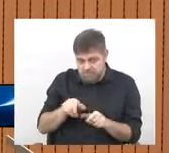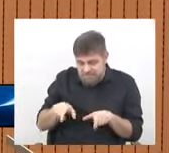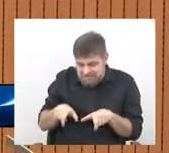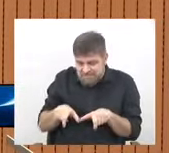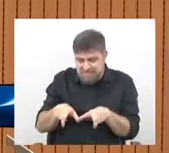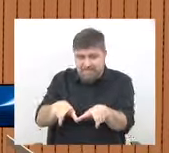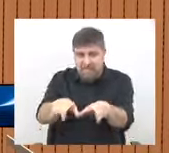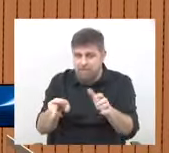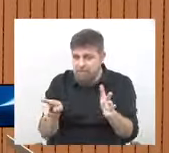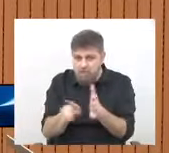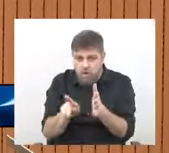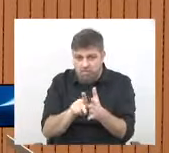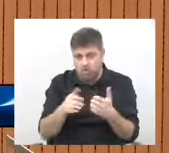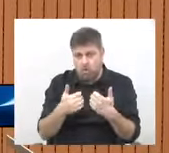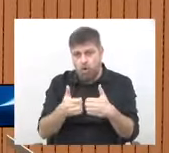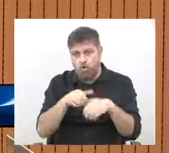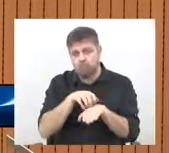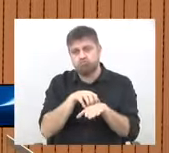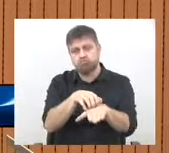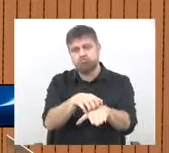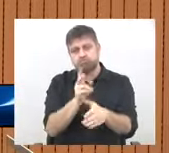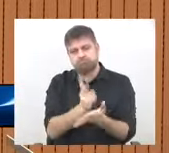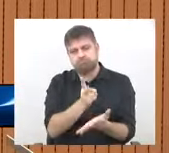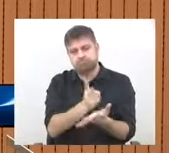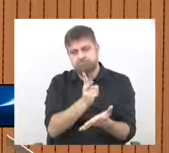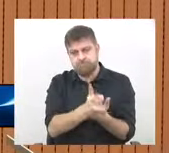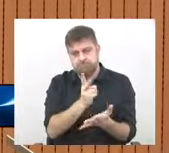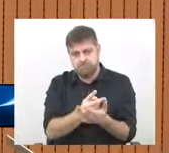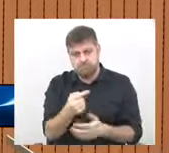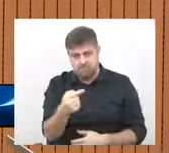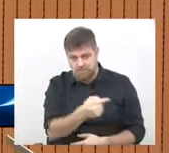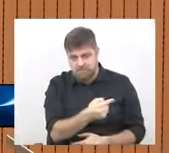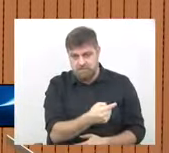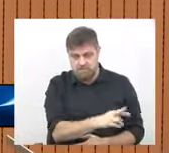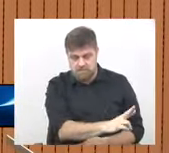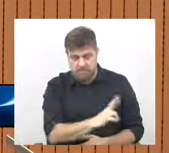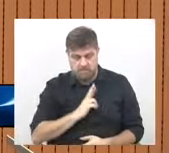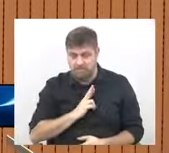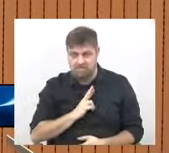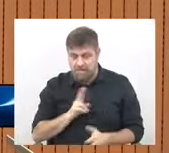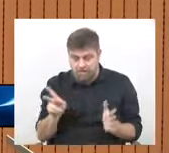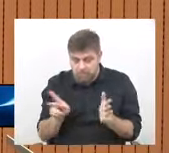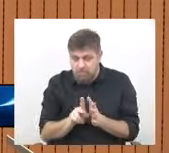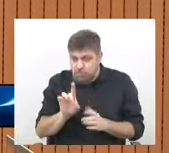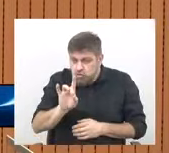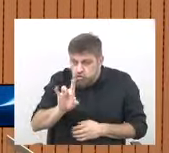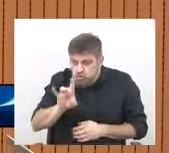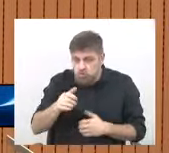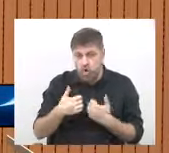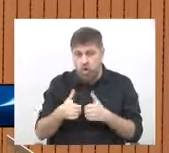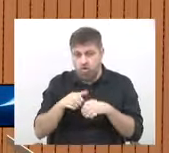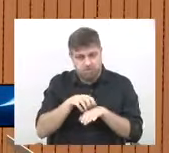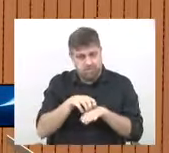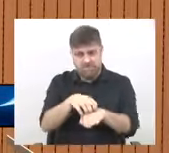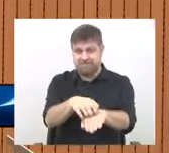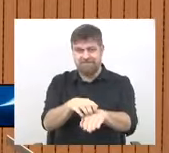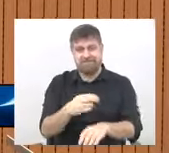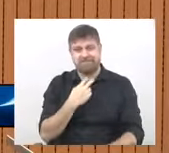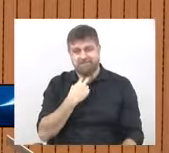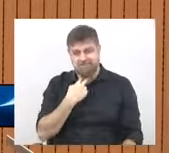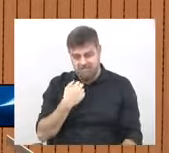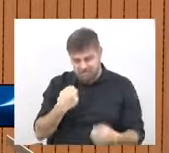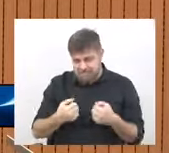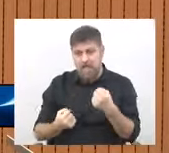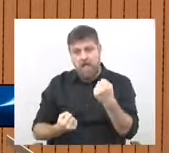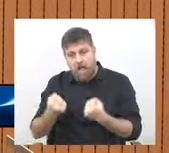seja exclusivo. E ele já disse que não será totalmente exclusiva, porque não teria lógica